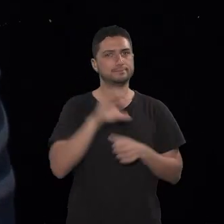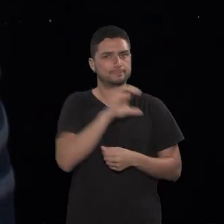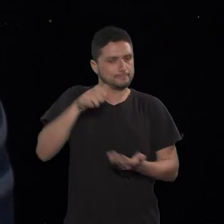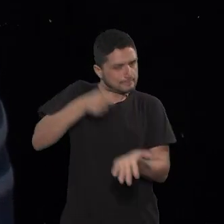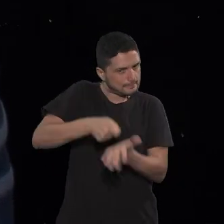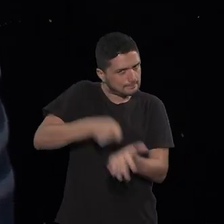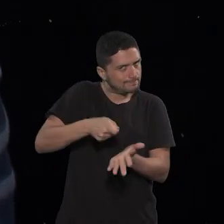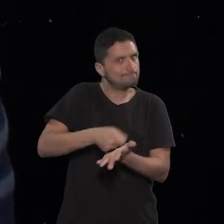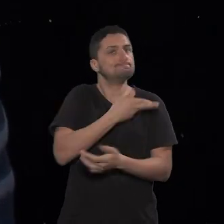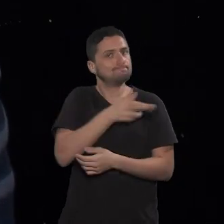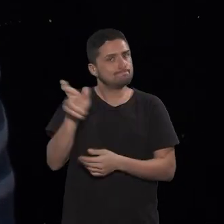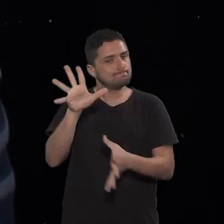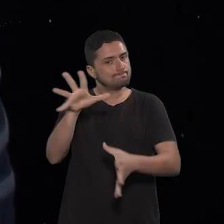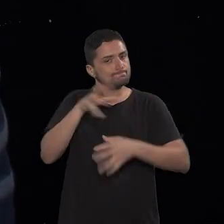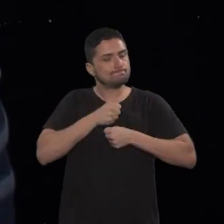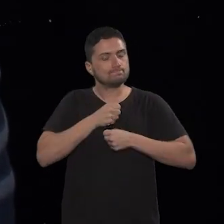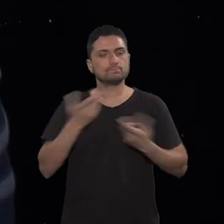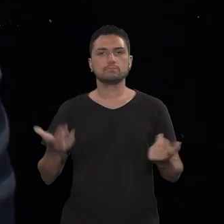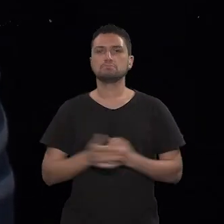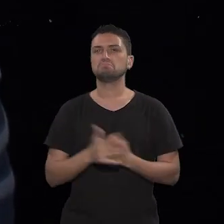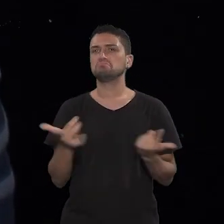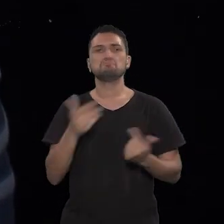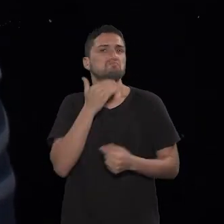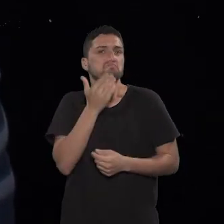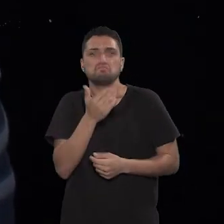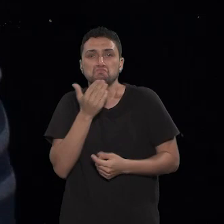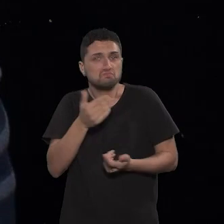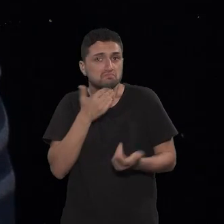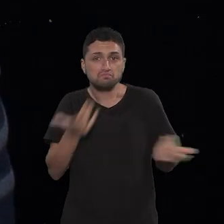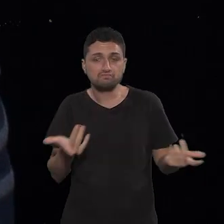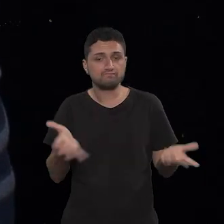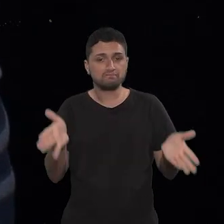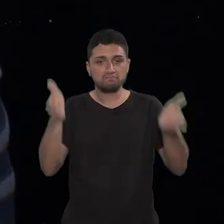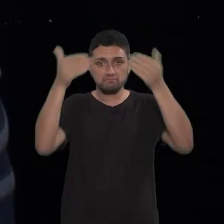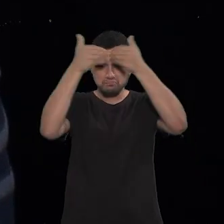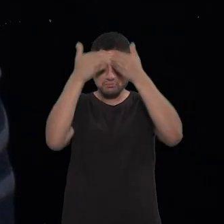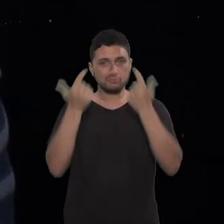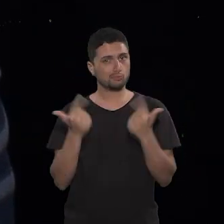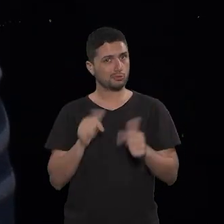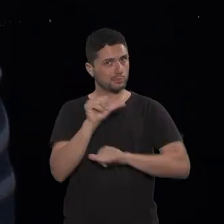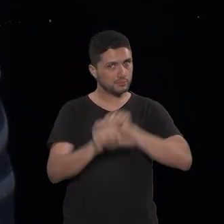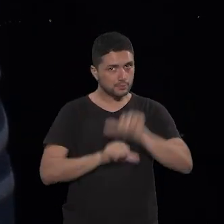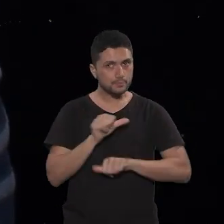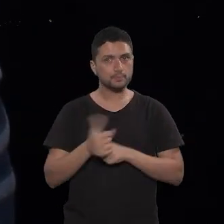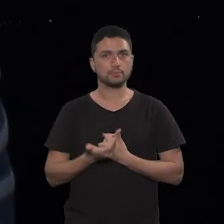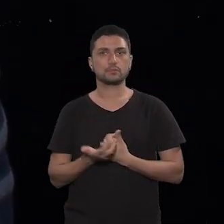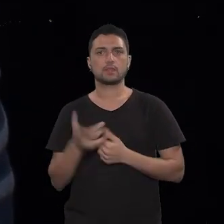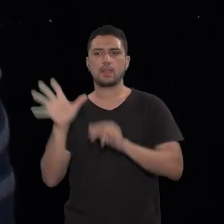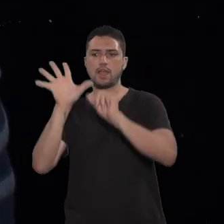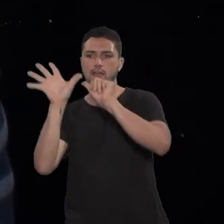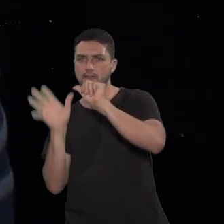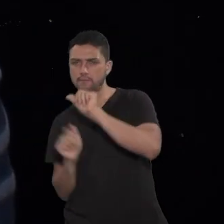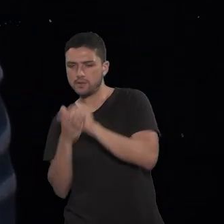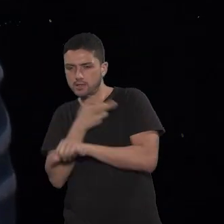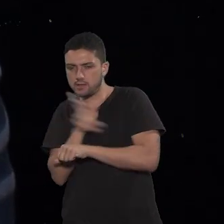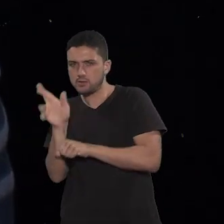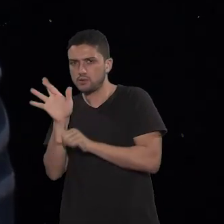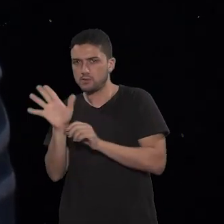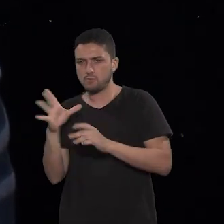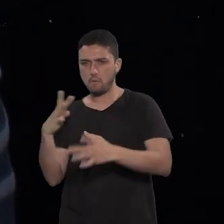catolicismo. Mas a conversão não tinha necessariamente efeito prático, e as religiões de origem africana continuaram a ser